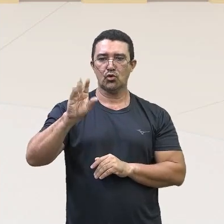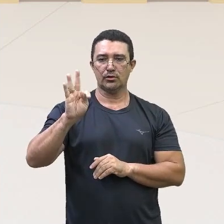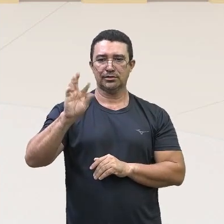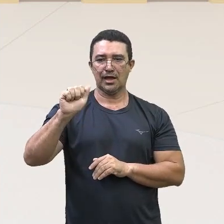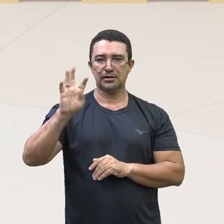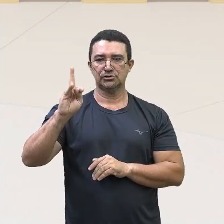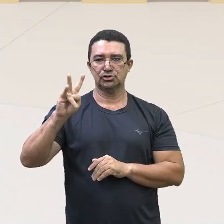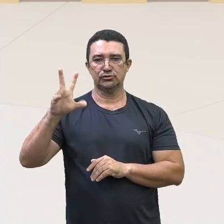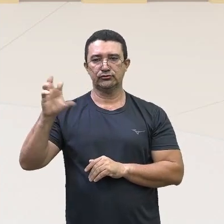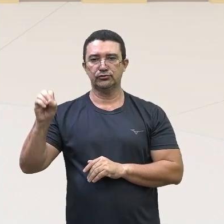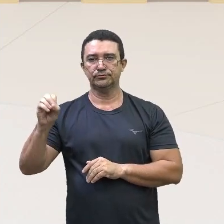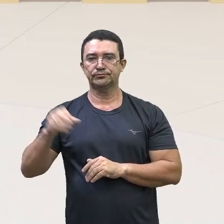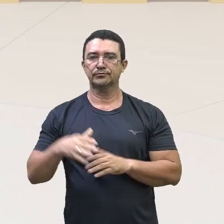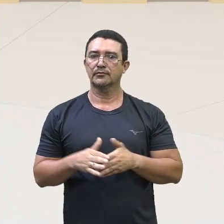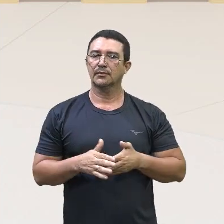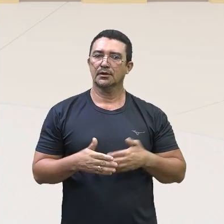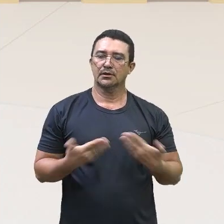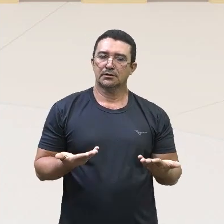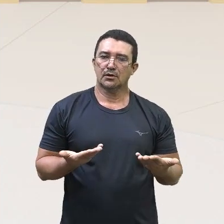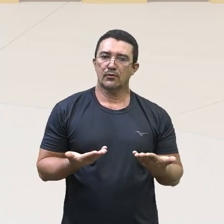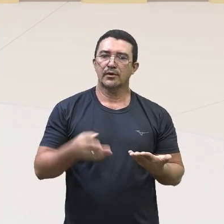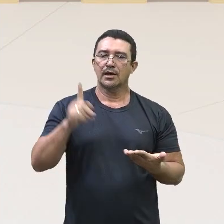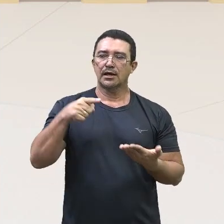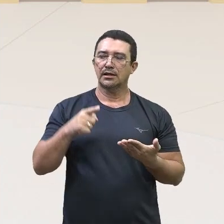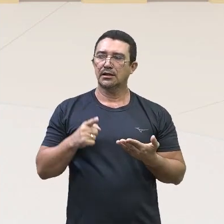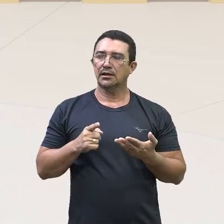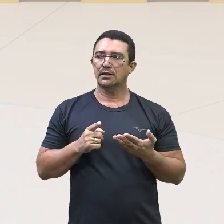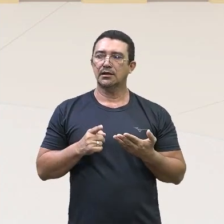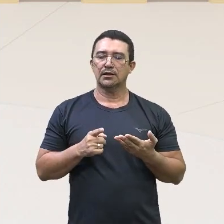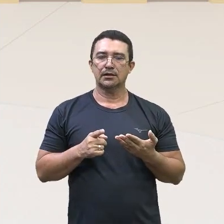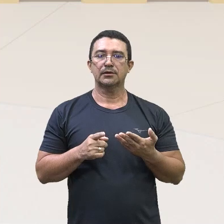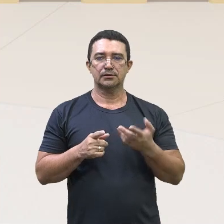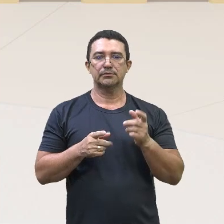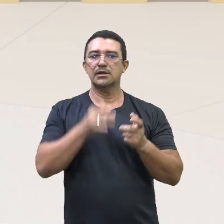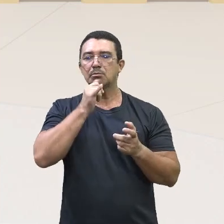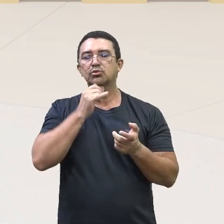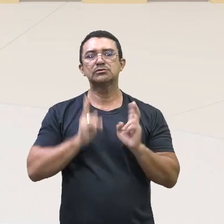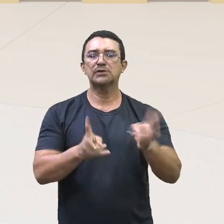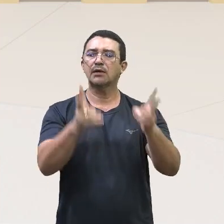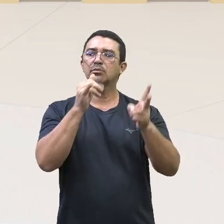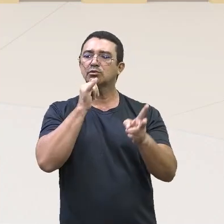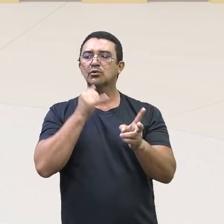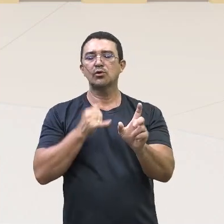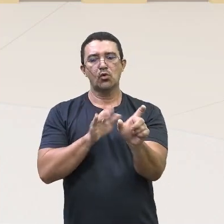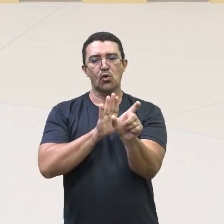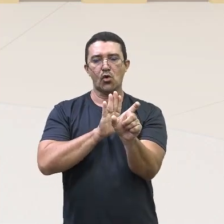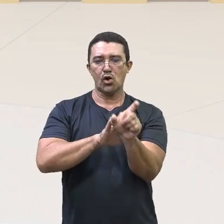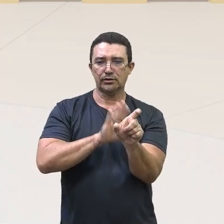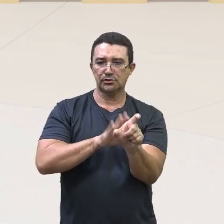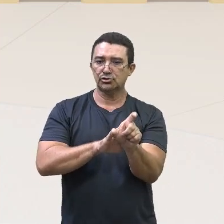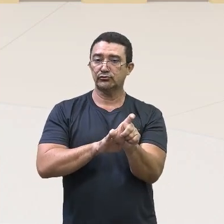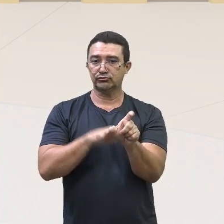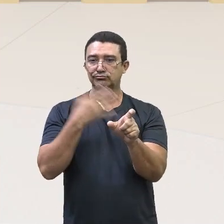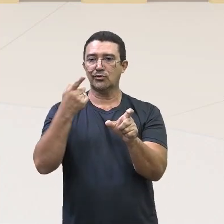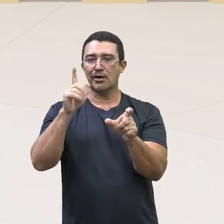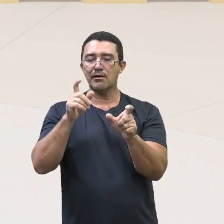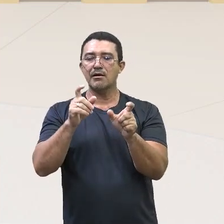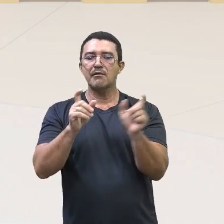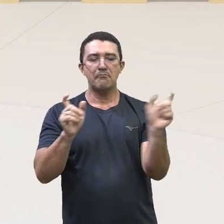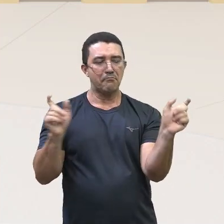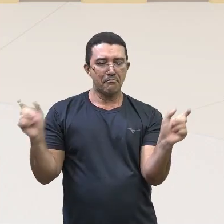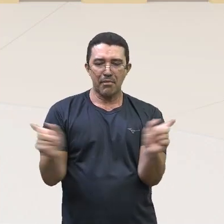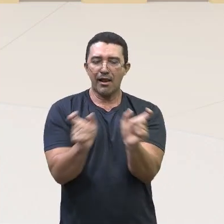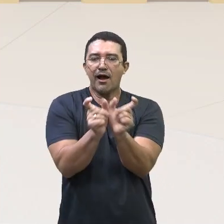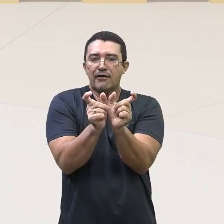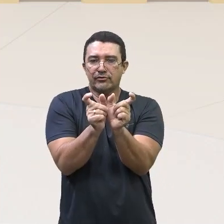nada. Exatamente. Né? Linguagem conotativa, então, ela vai sempre estar como se fosse um antônimo de linguagem denotativa. Elas são opostas. Enquanto a